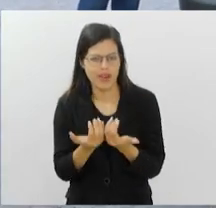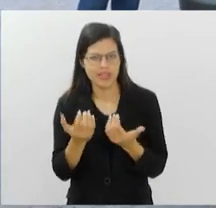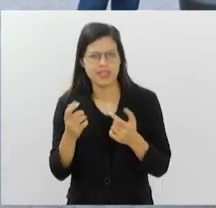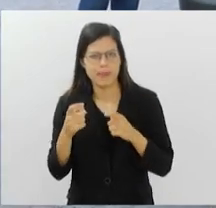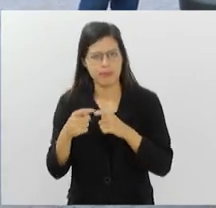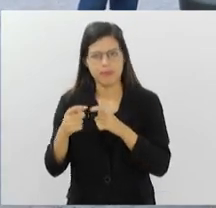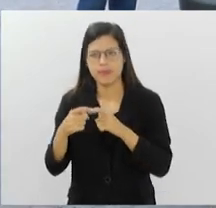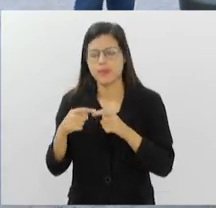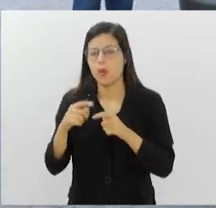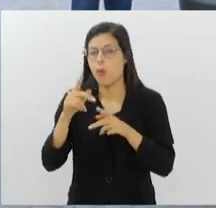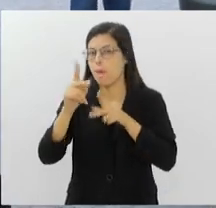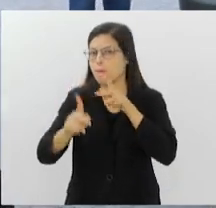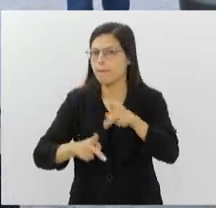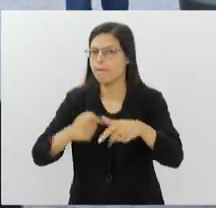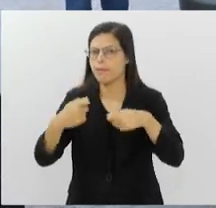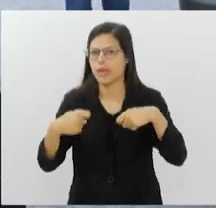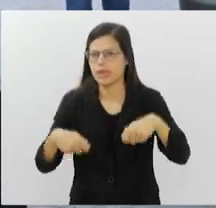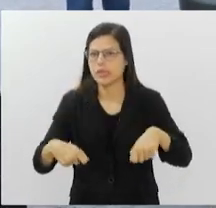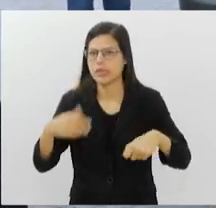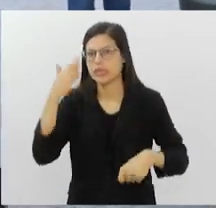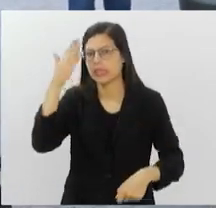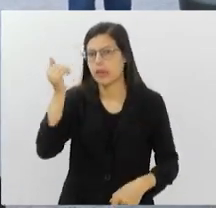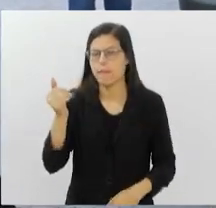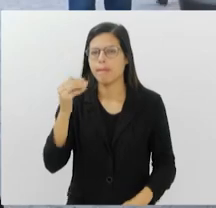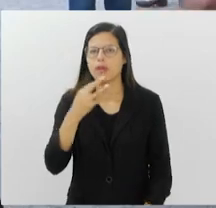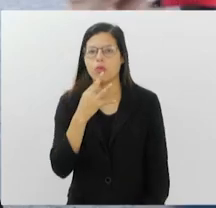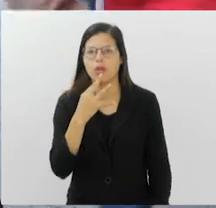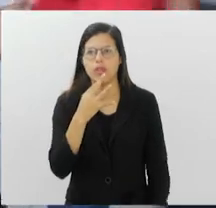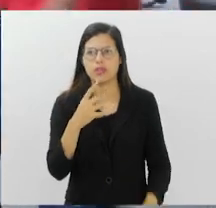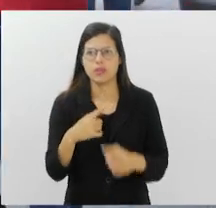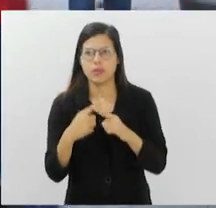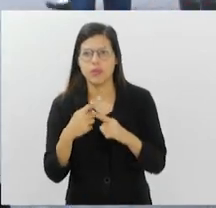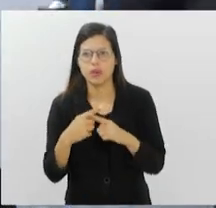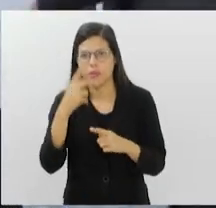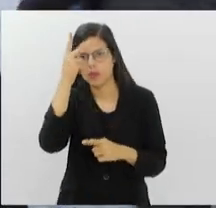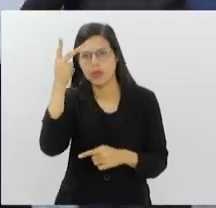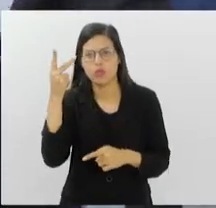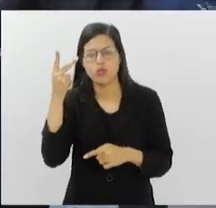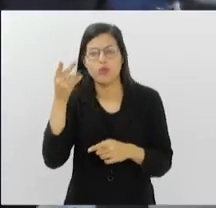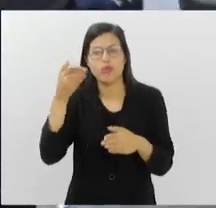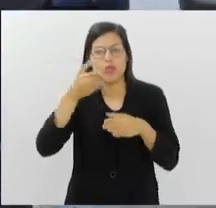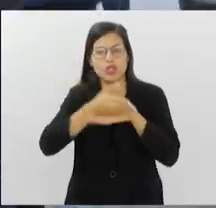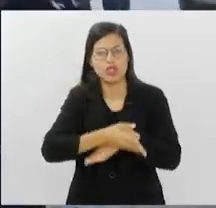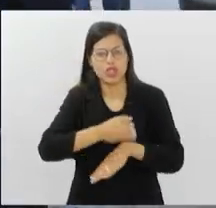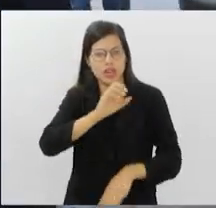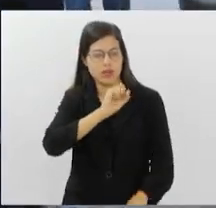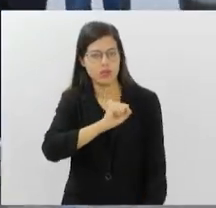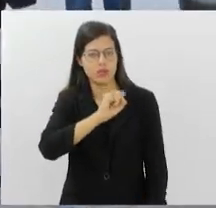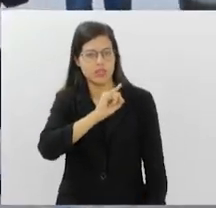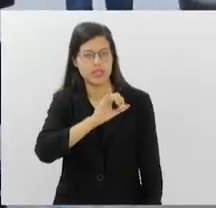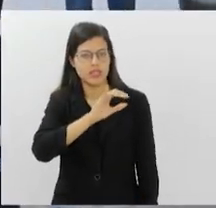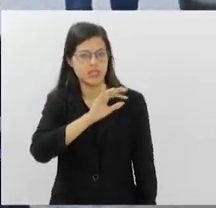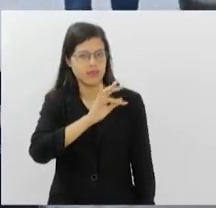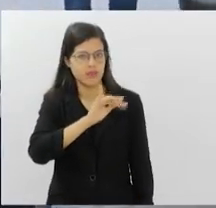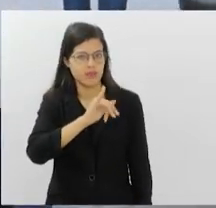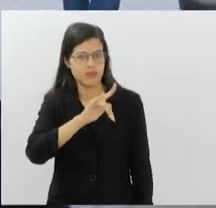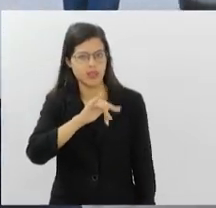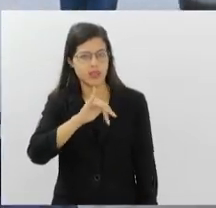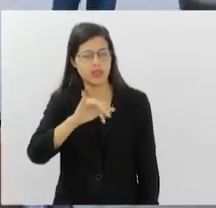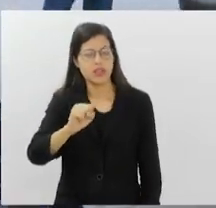que saber, porque quando a pessoa chega com sífilis, ela chega aflita. Isso mexe com a memória,